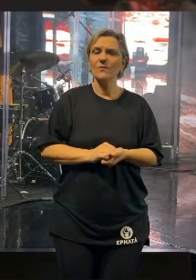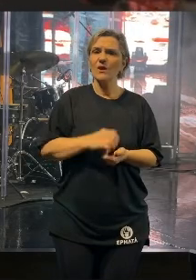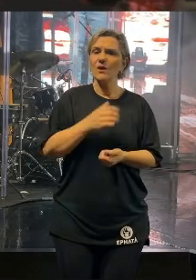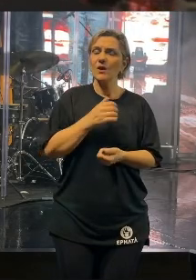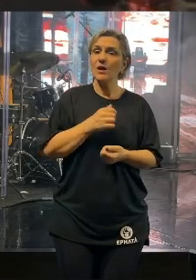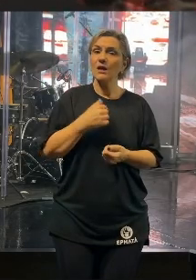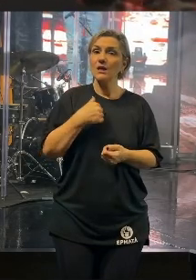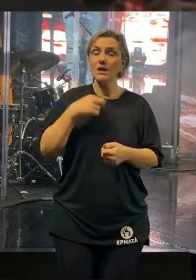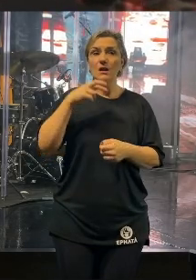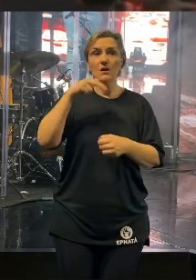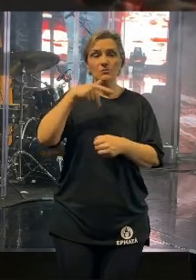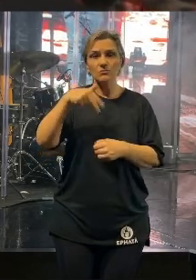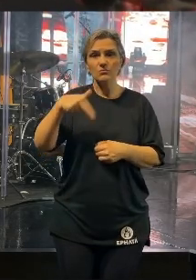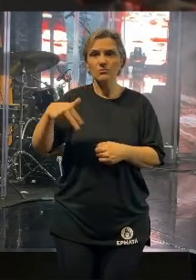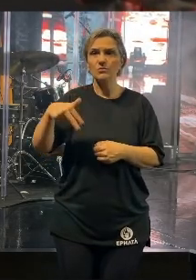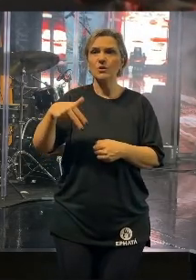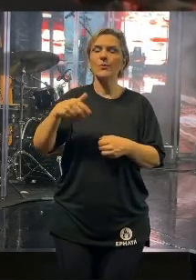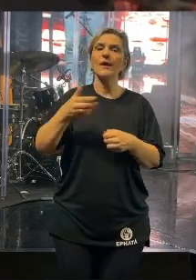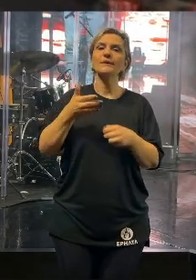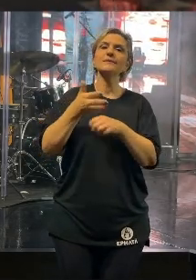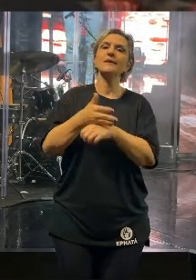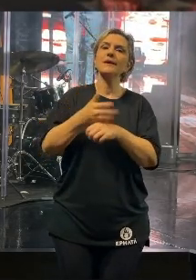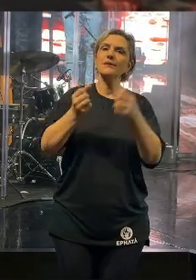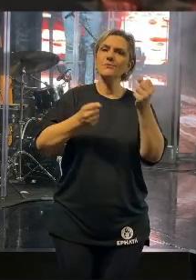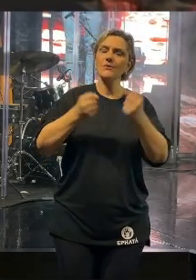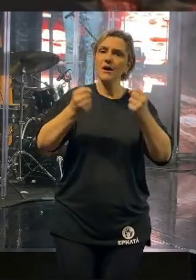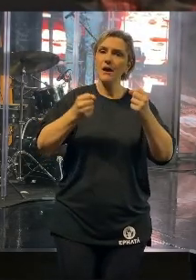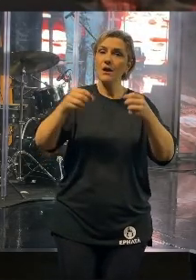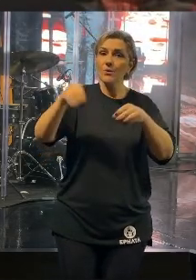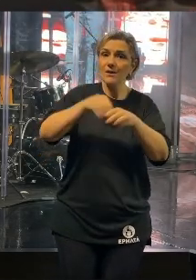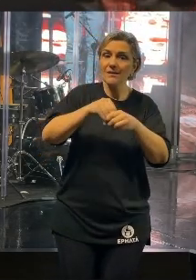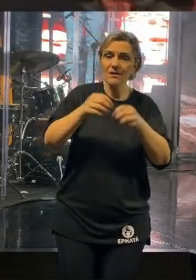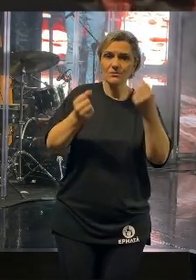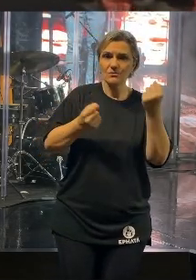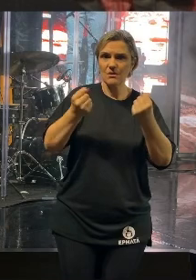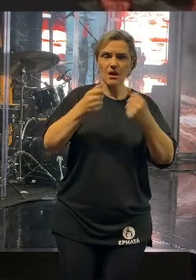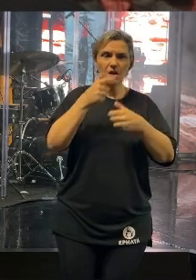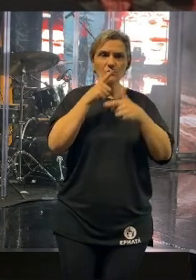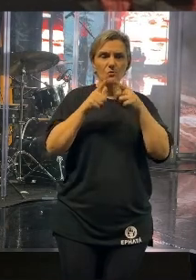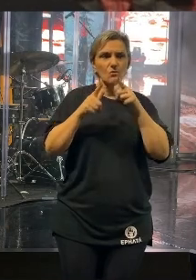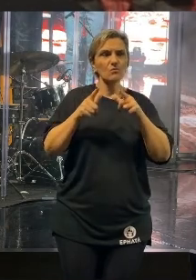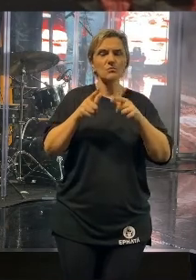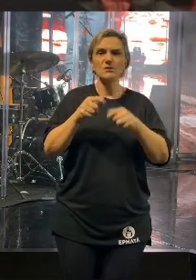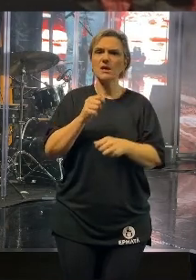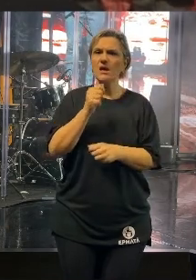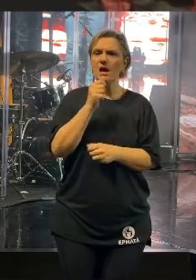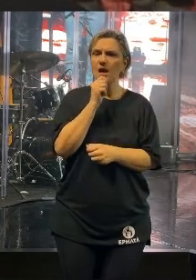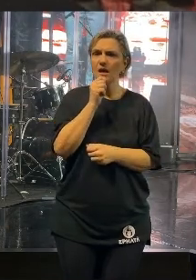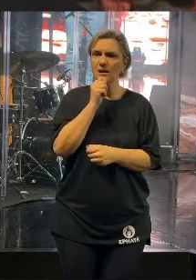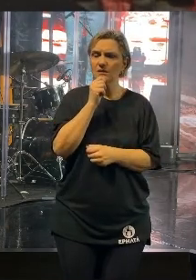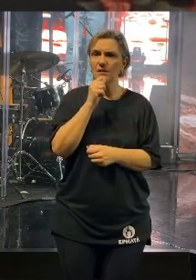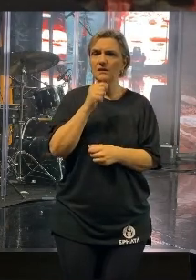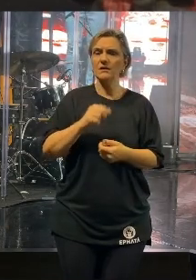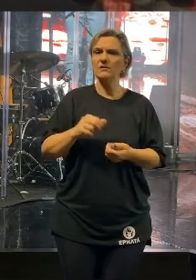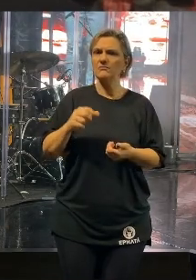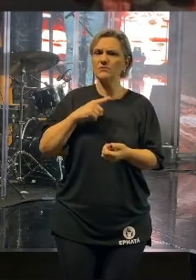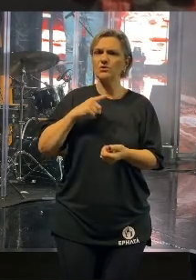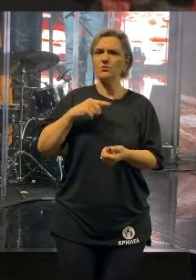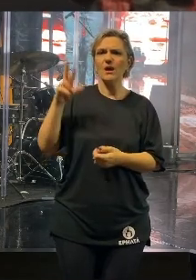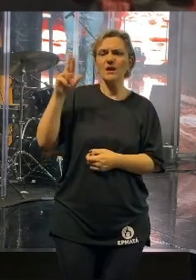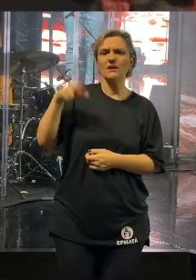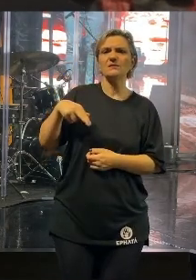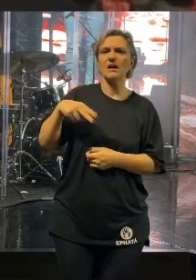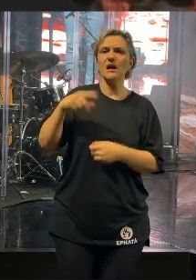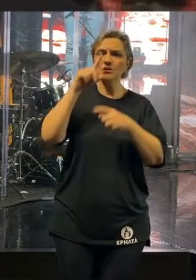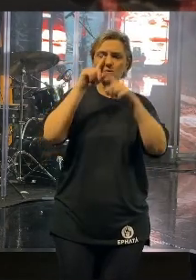e eu desci o prédio, entrei dentro do meu carro, e ali dentro do meu carro, porque eu não conseguia, ainda estava debaixo daquela realidade, e só haviam lágrimas